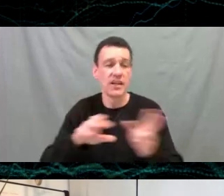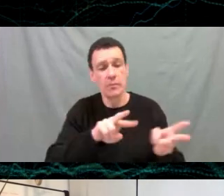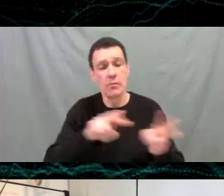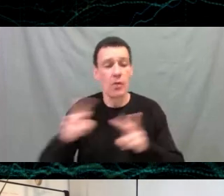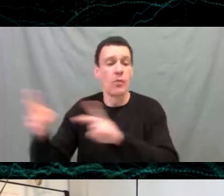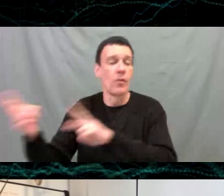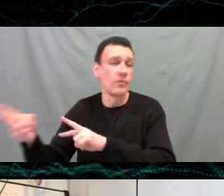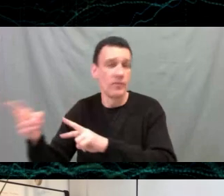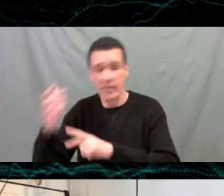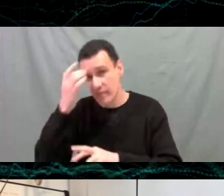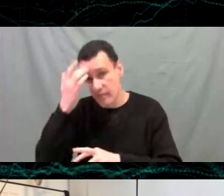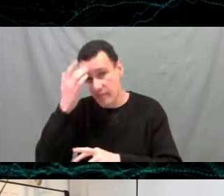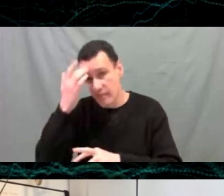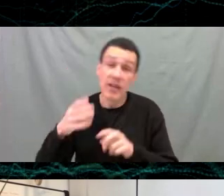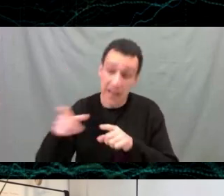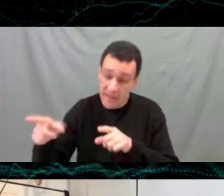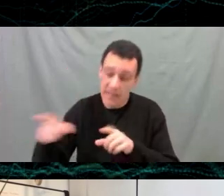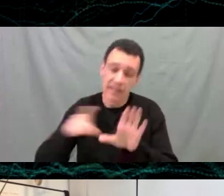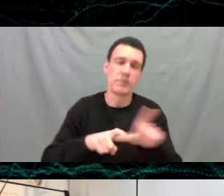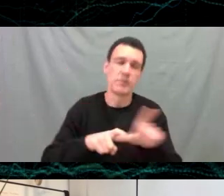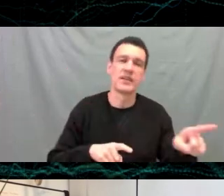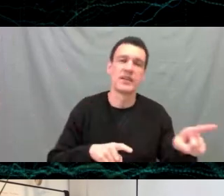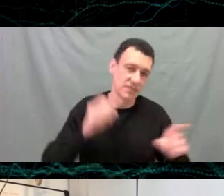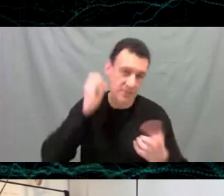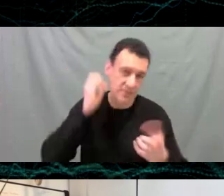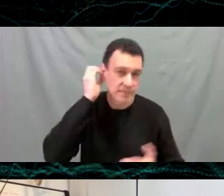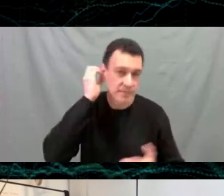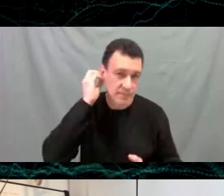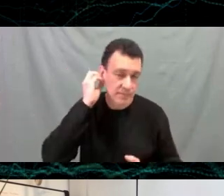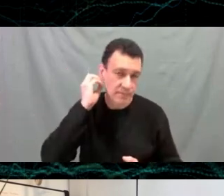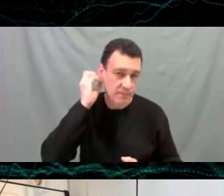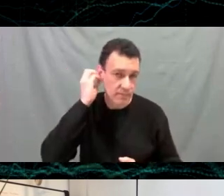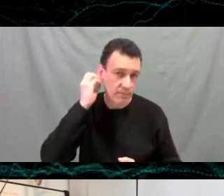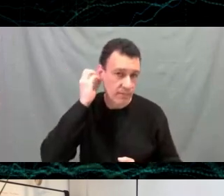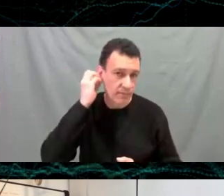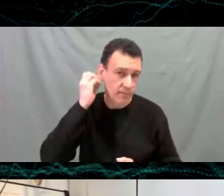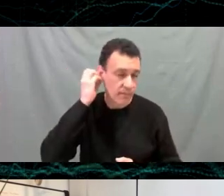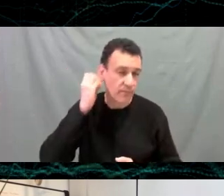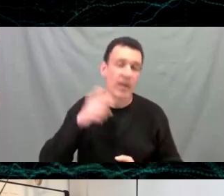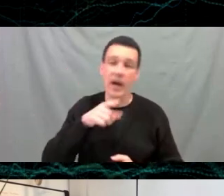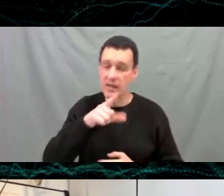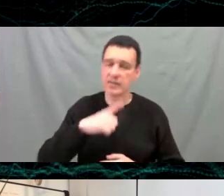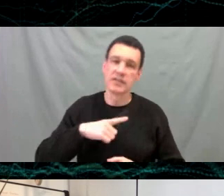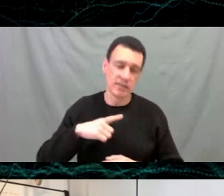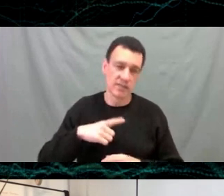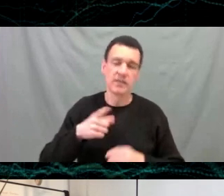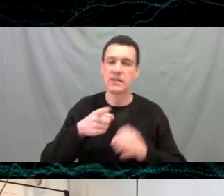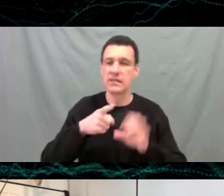de dependências, tá? Nesse caso aqui eu tenho uma dependência de VPC,